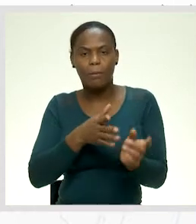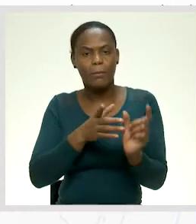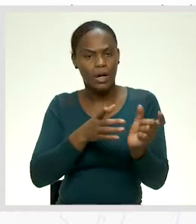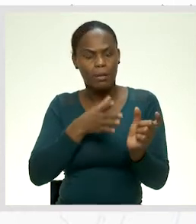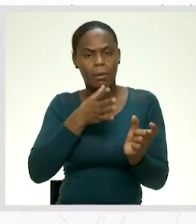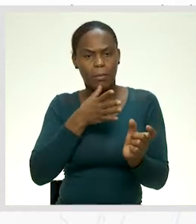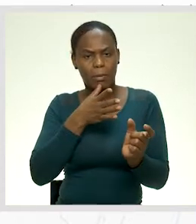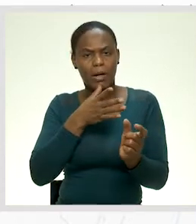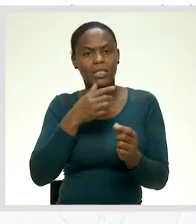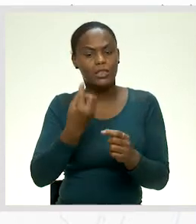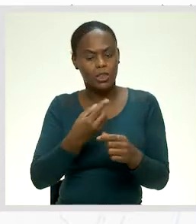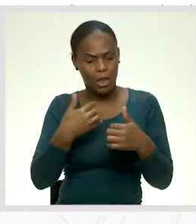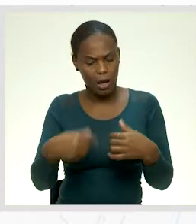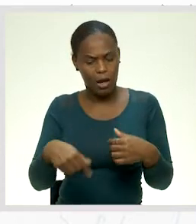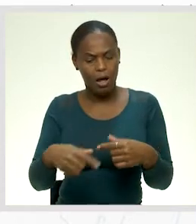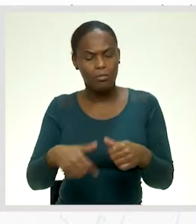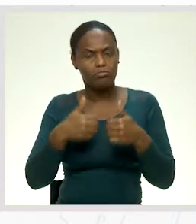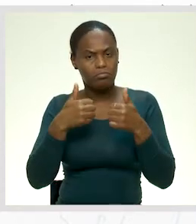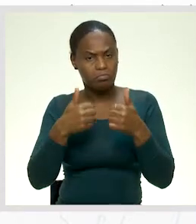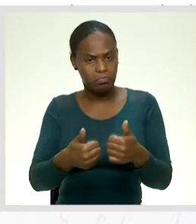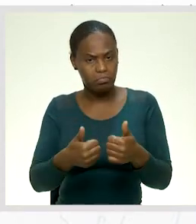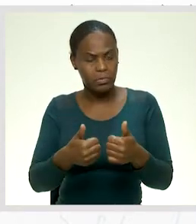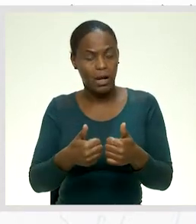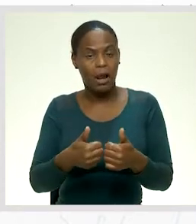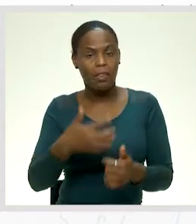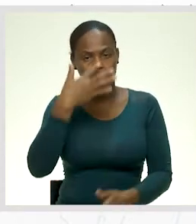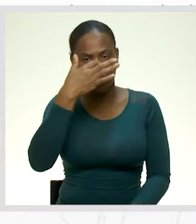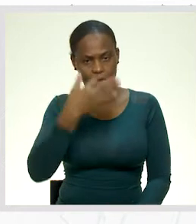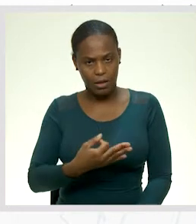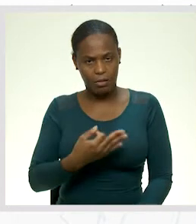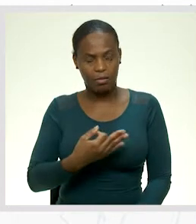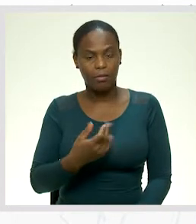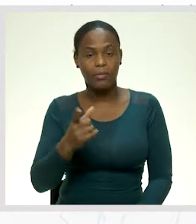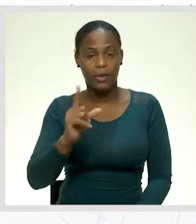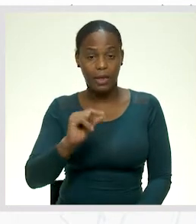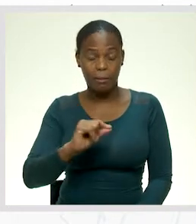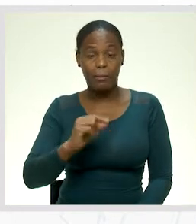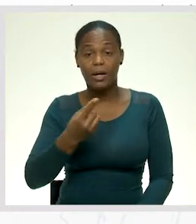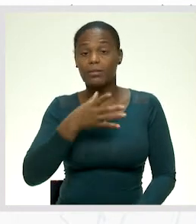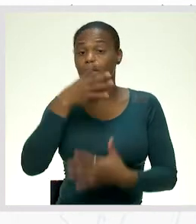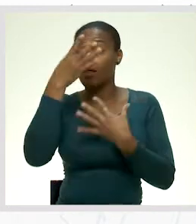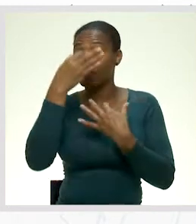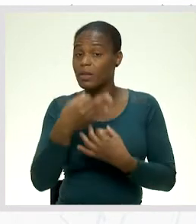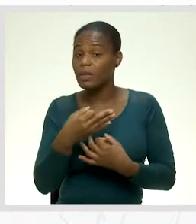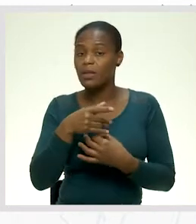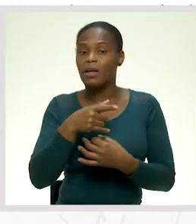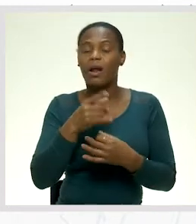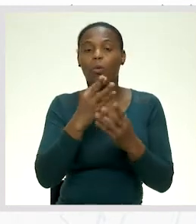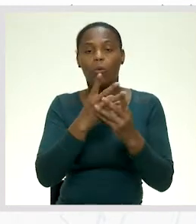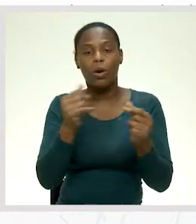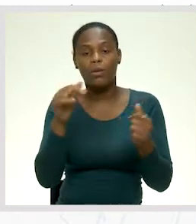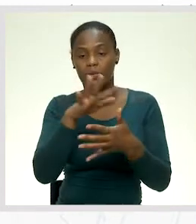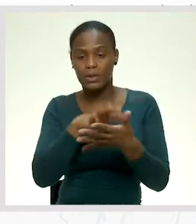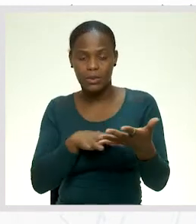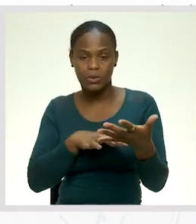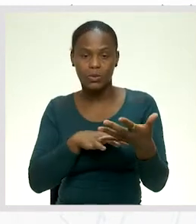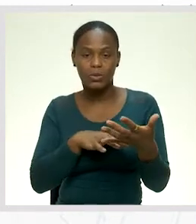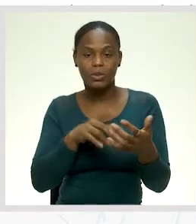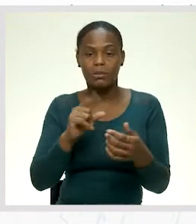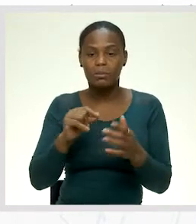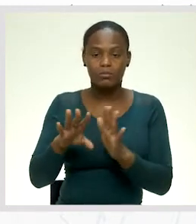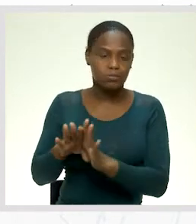corretas e sejam fidedignas, a fim de garantir a eficiência do texto e evitar tomadas